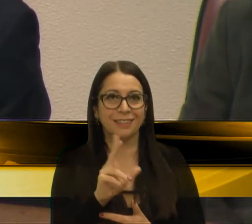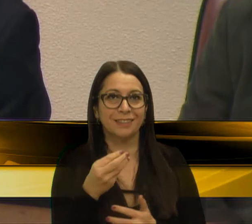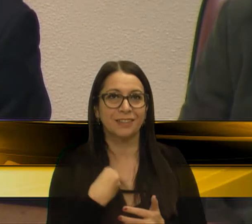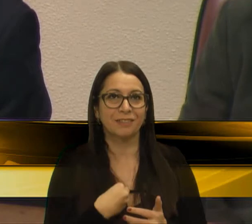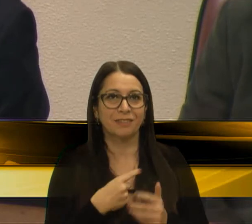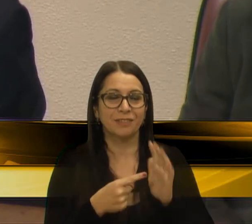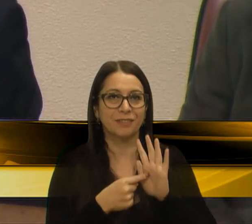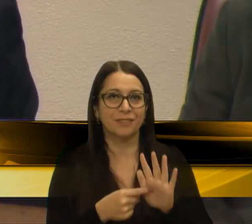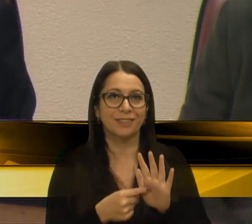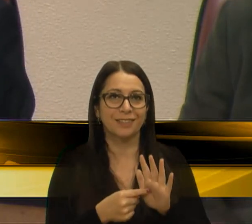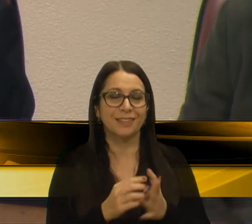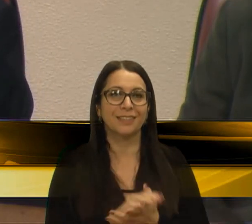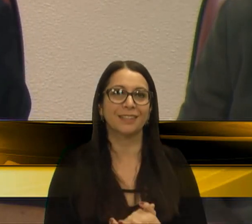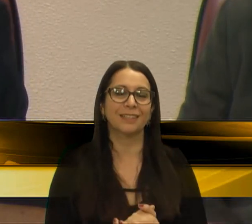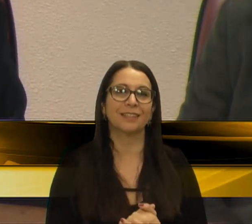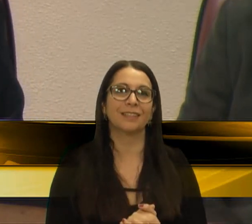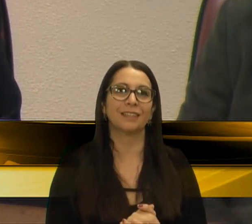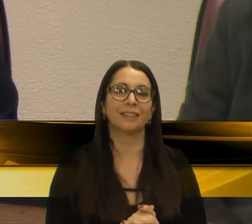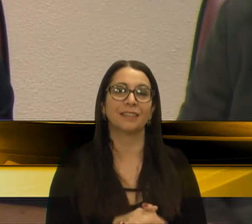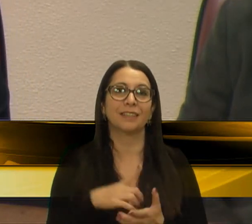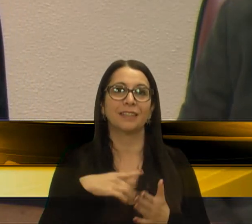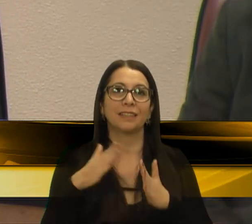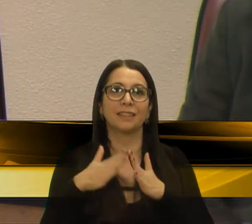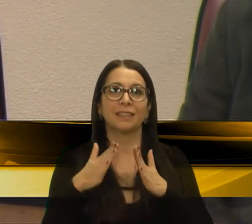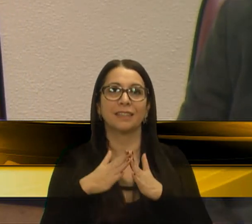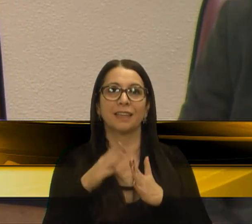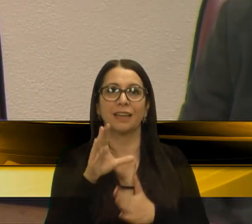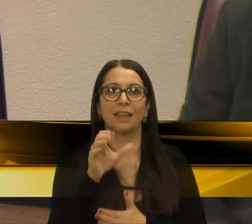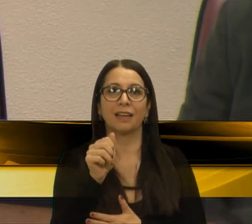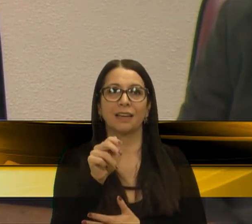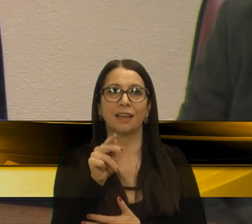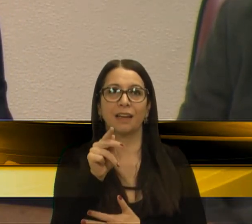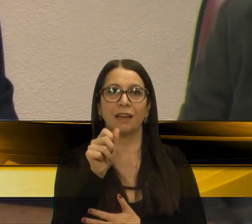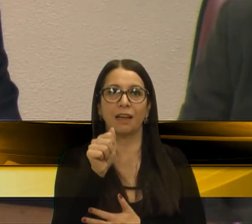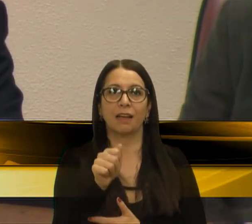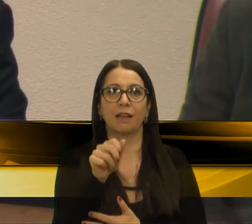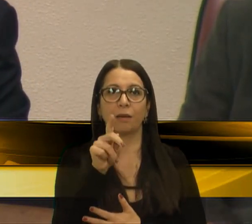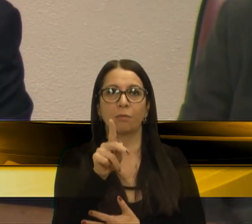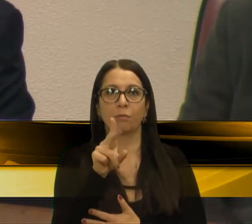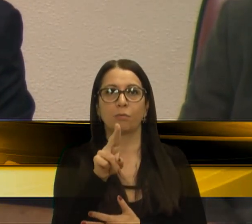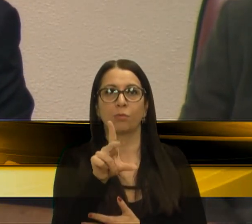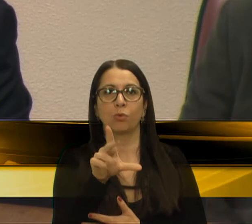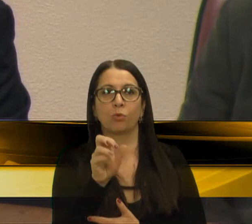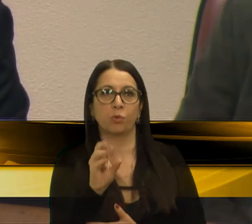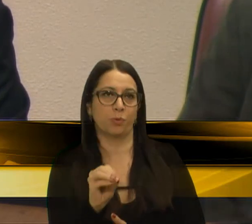apresenta. Diz que está morando em Acapulco, né? É isso?